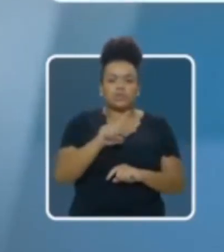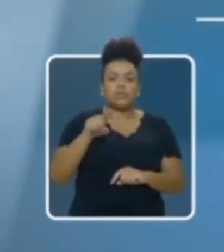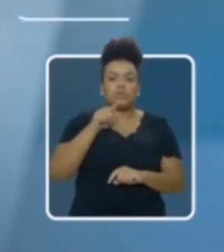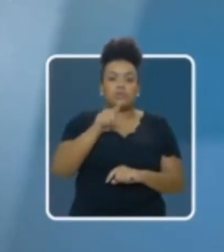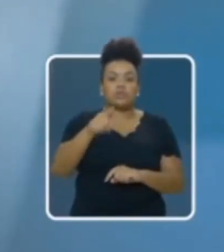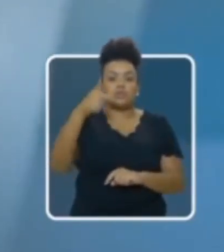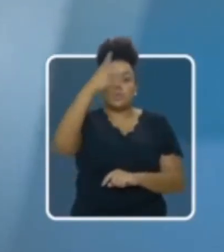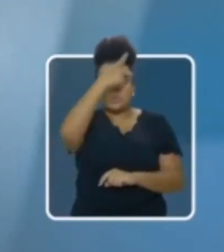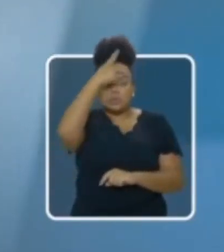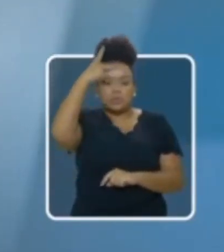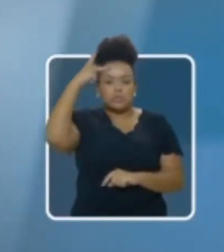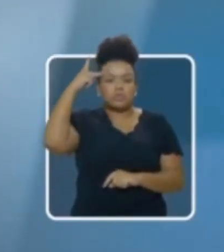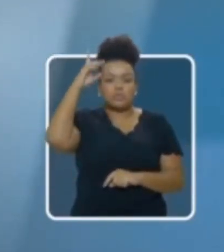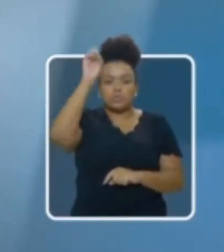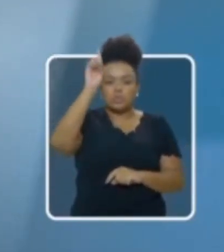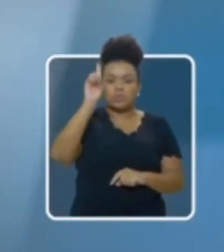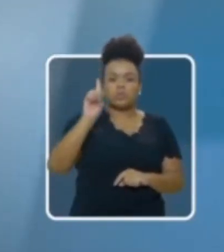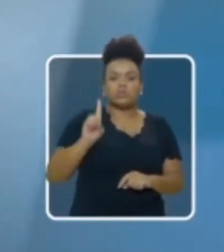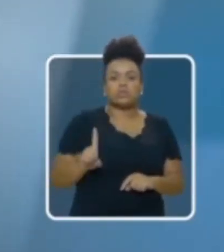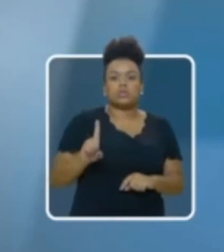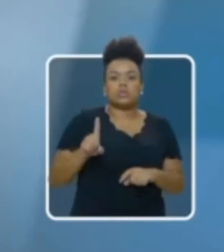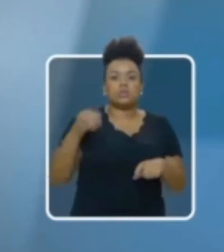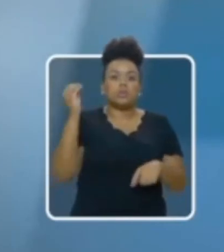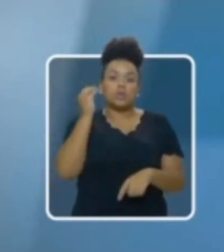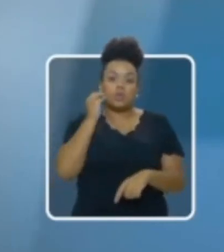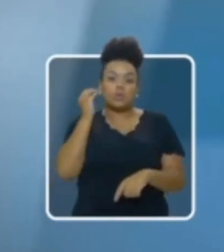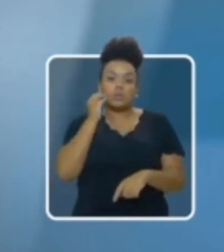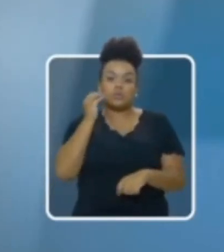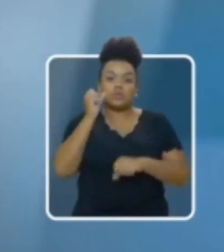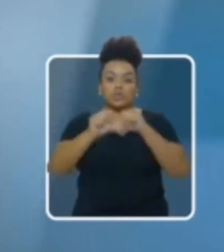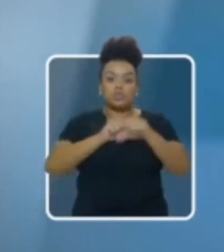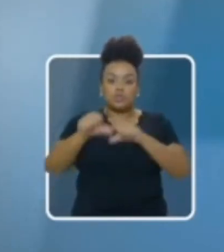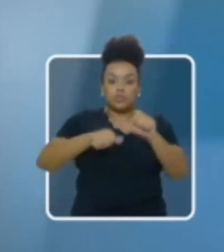não é só isso. Você é uma cidadã com direitos, deveres e a oportunidade de mudar o mundo.